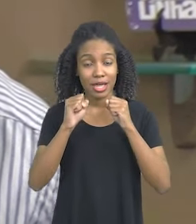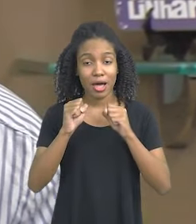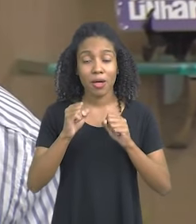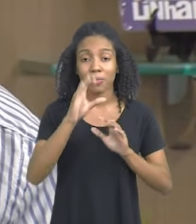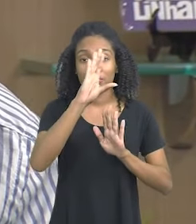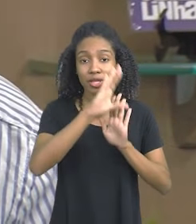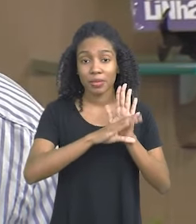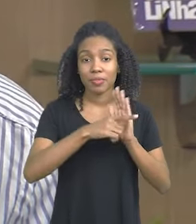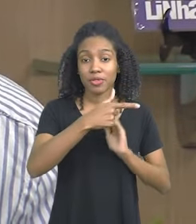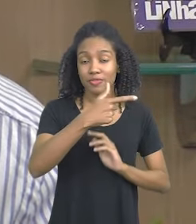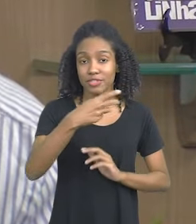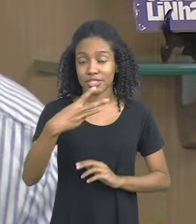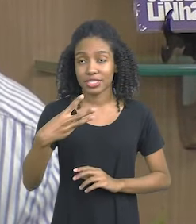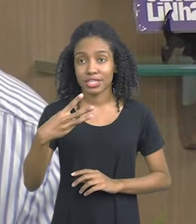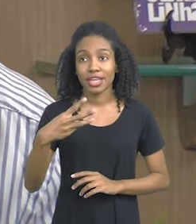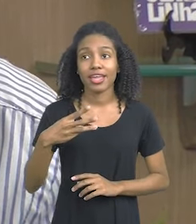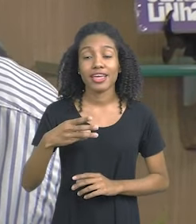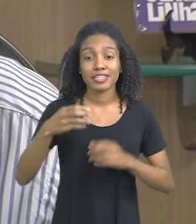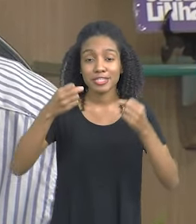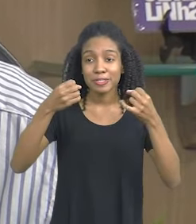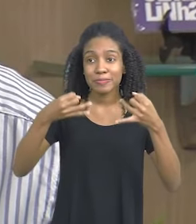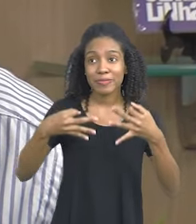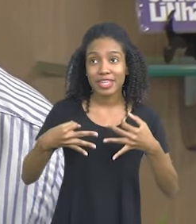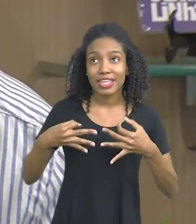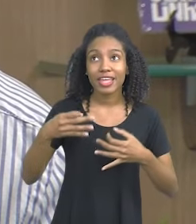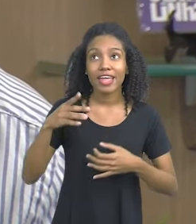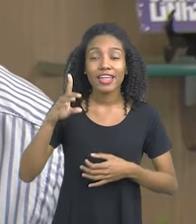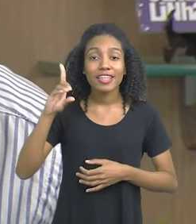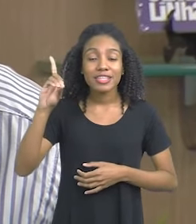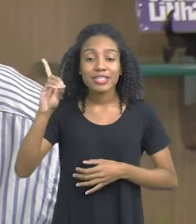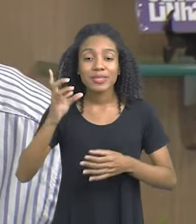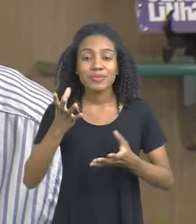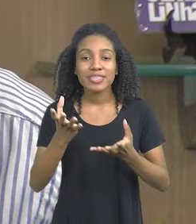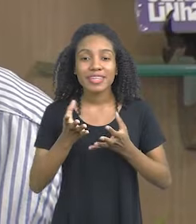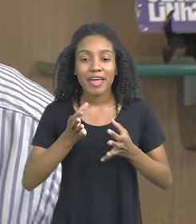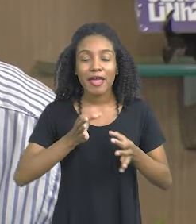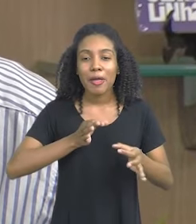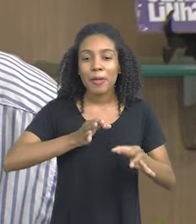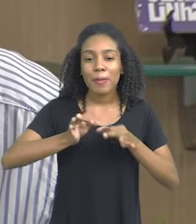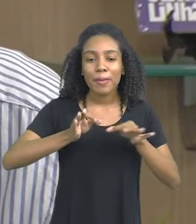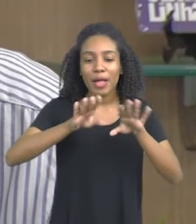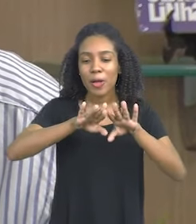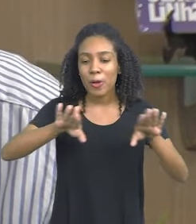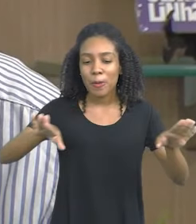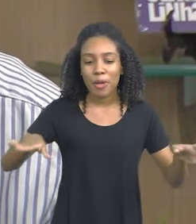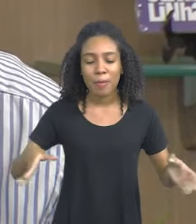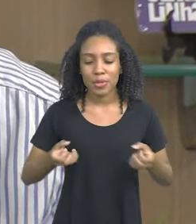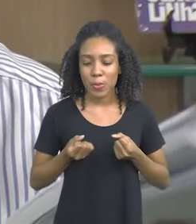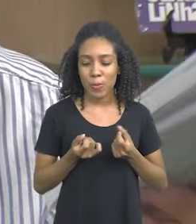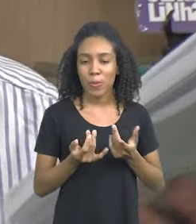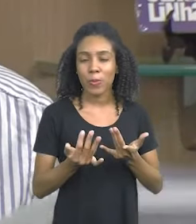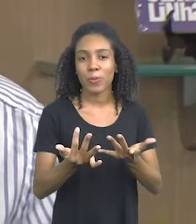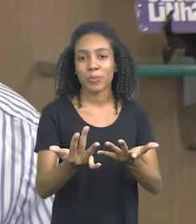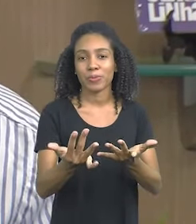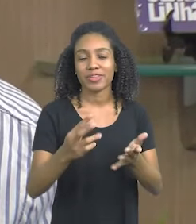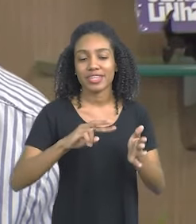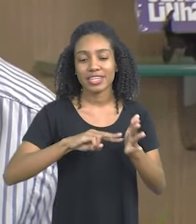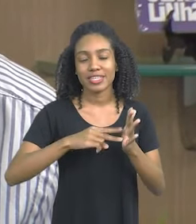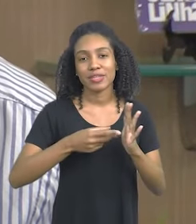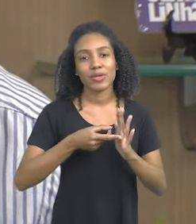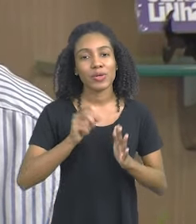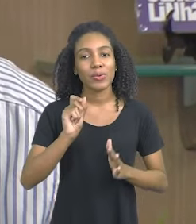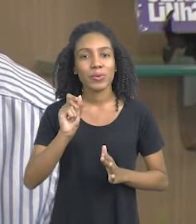quê? Farta. Então, é muito importante você saber que você precisa de ter um bom plano de